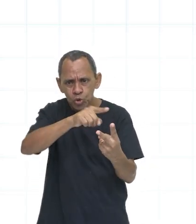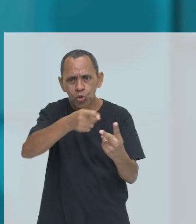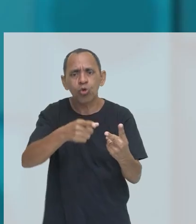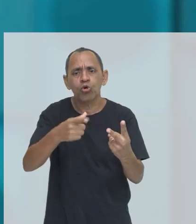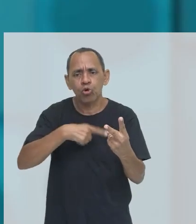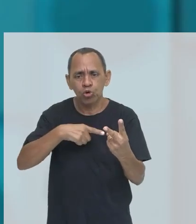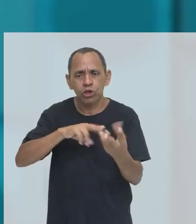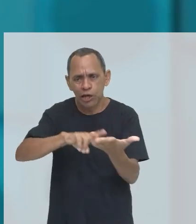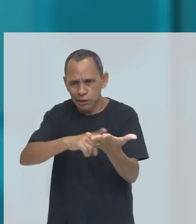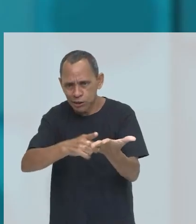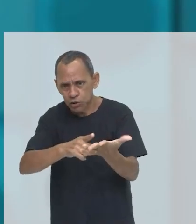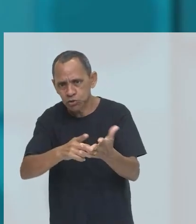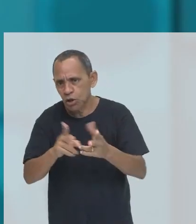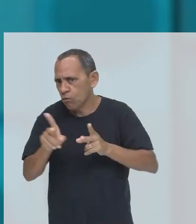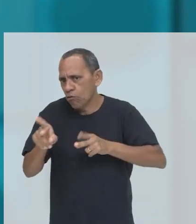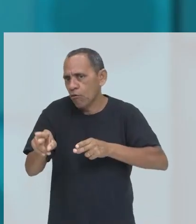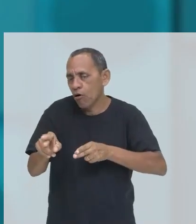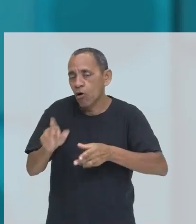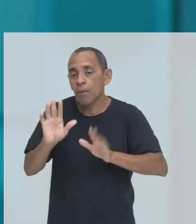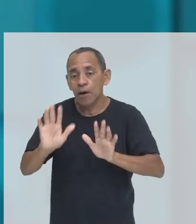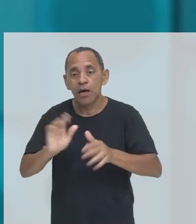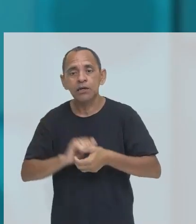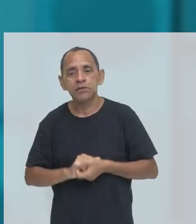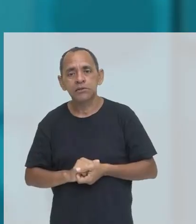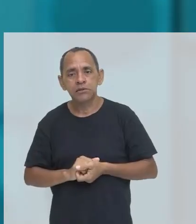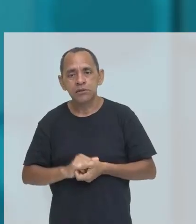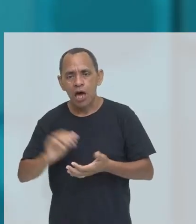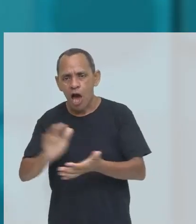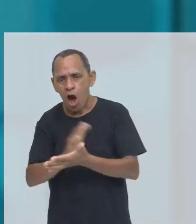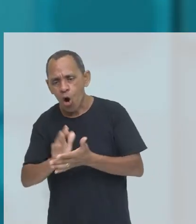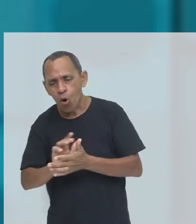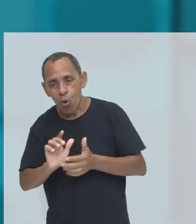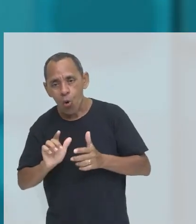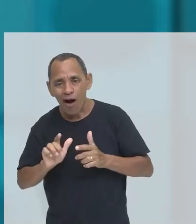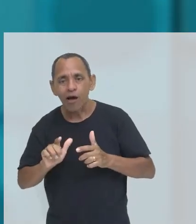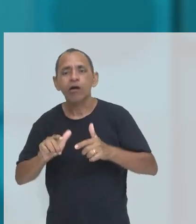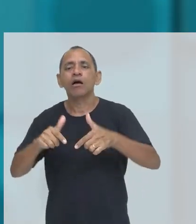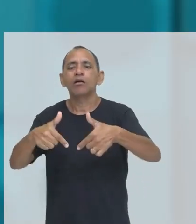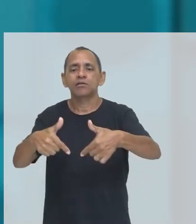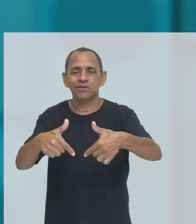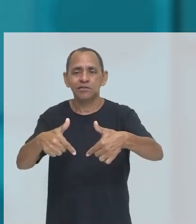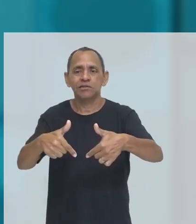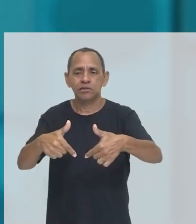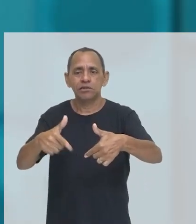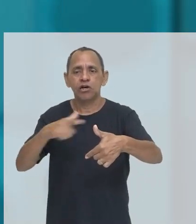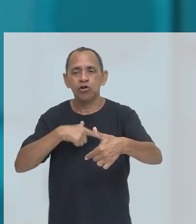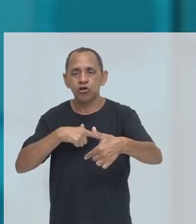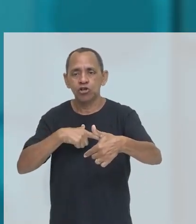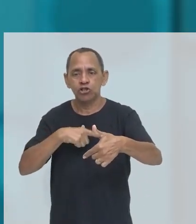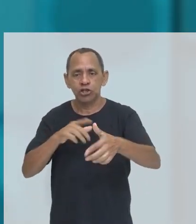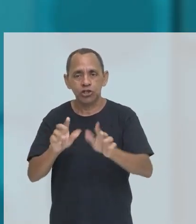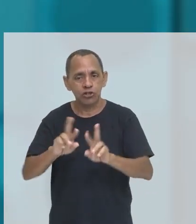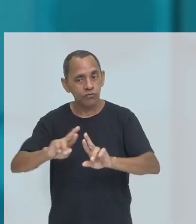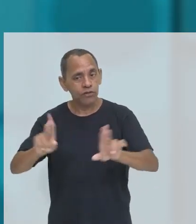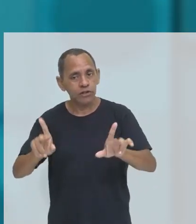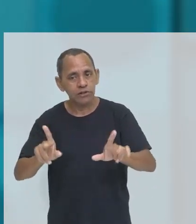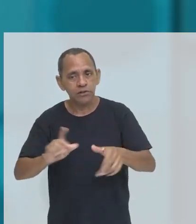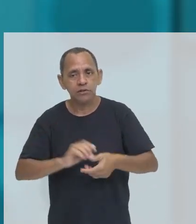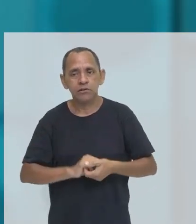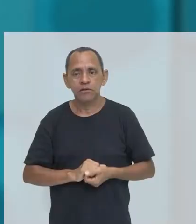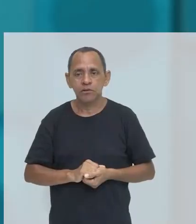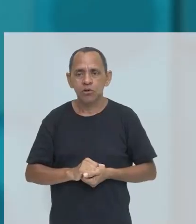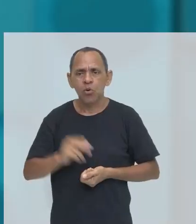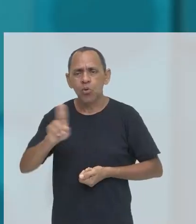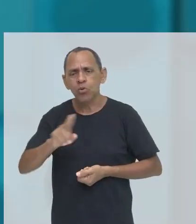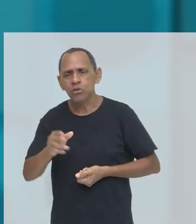entanto, é a situação de uso que vai divergir. A escolha se a, que é o a, né? Ou an. Qual dos 2 eu devo utilizar?